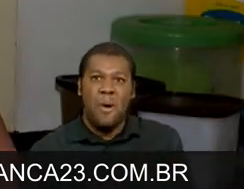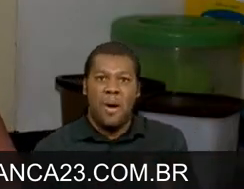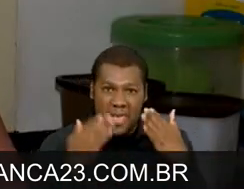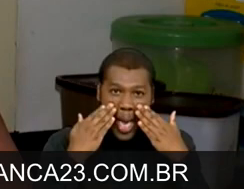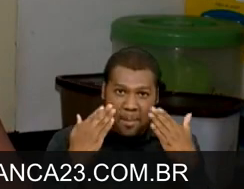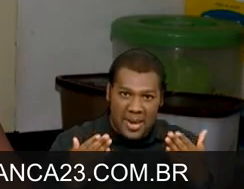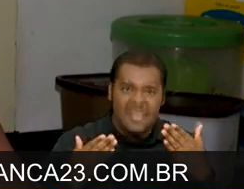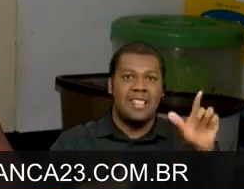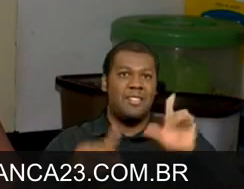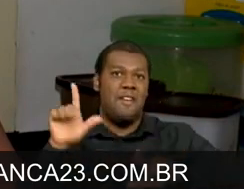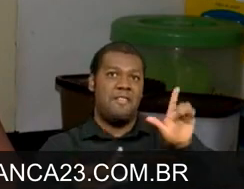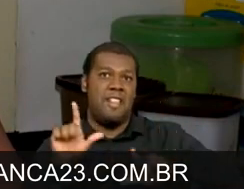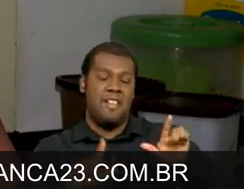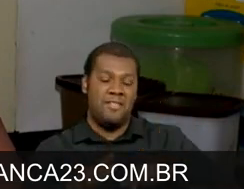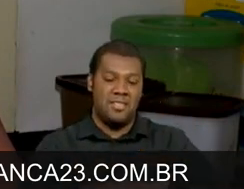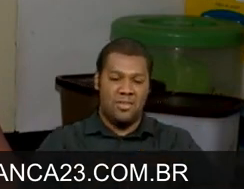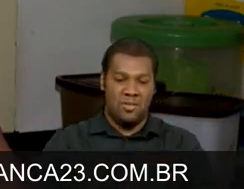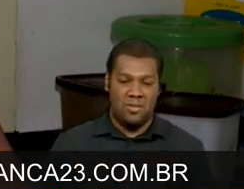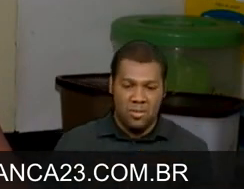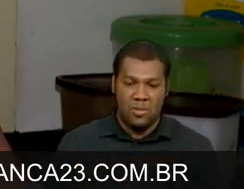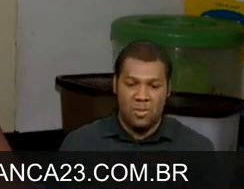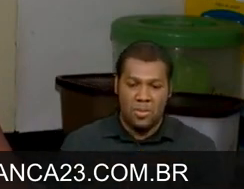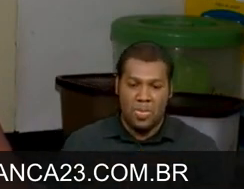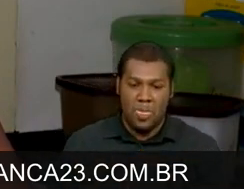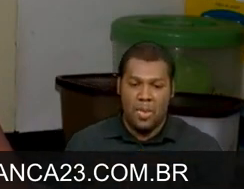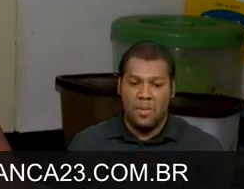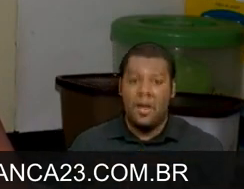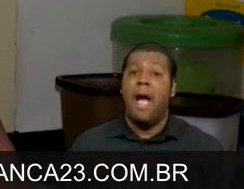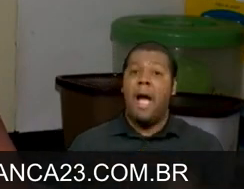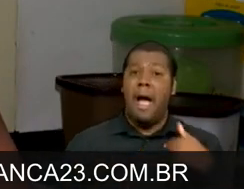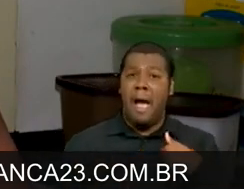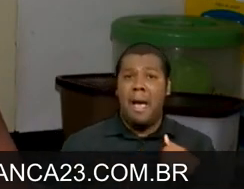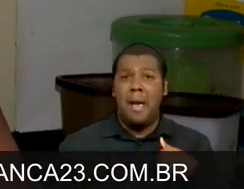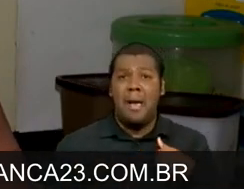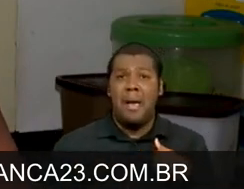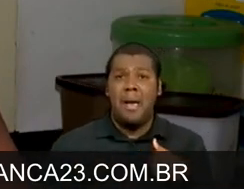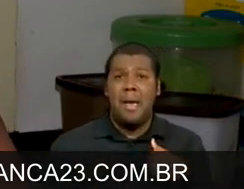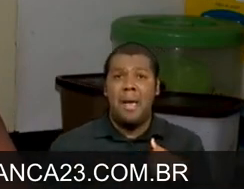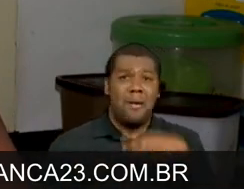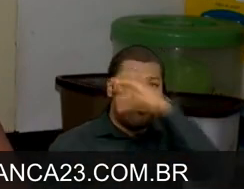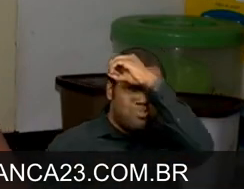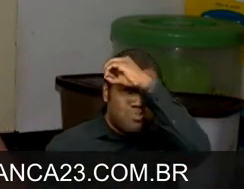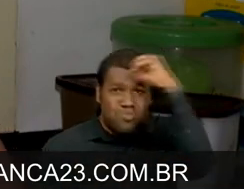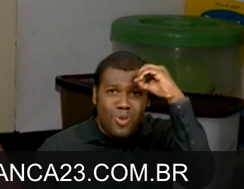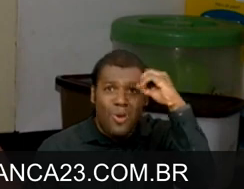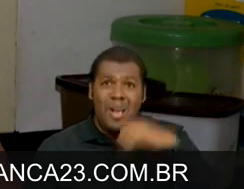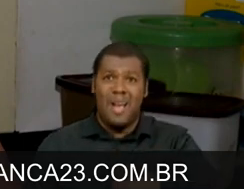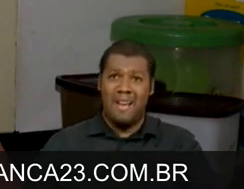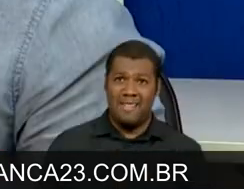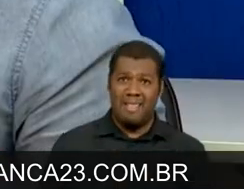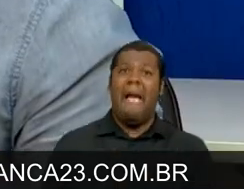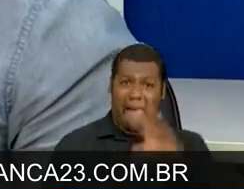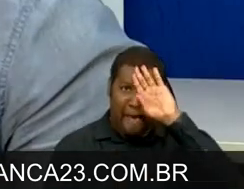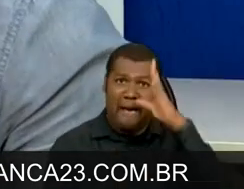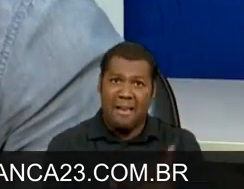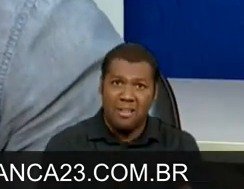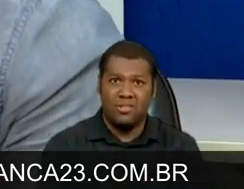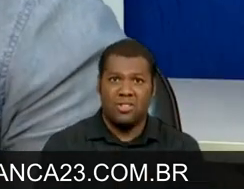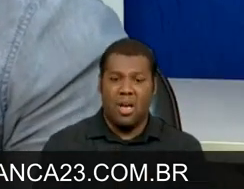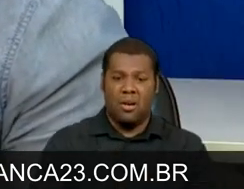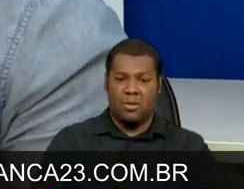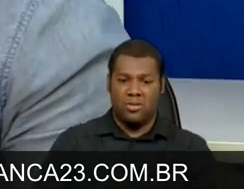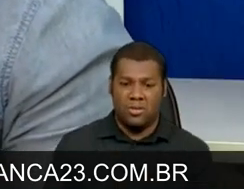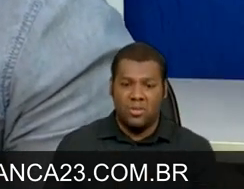porque eu vi a propaganda dele. Enganada ou não, era a presença dele lá. Os